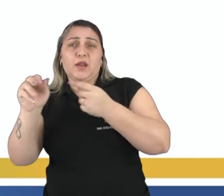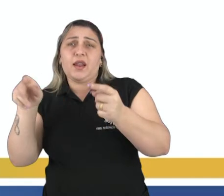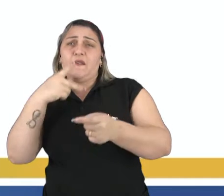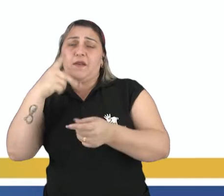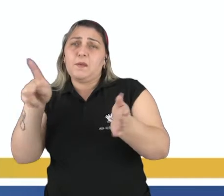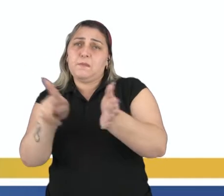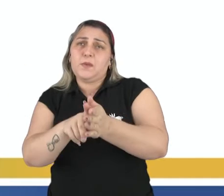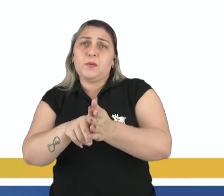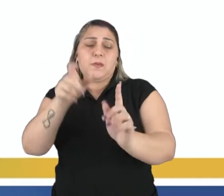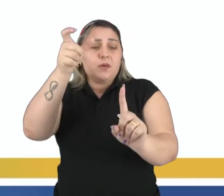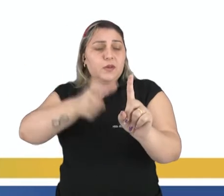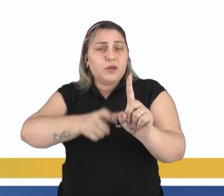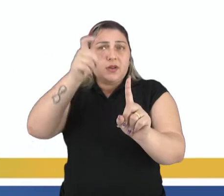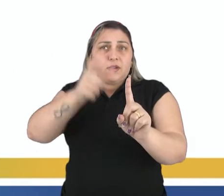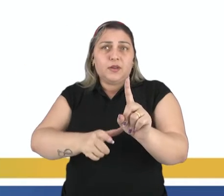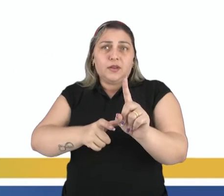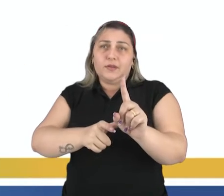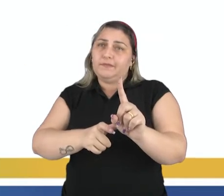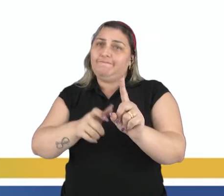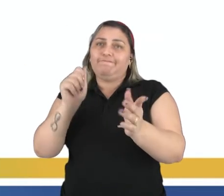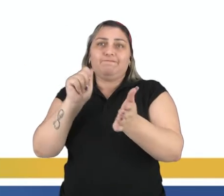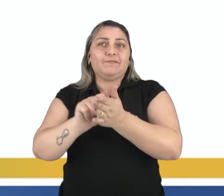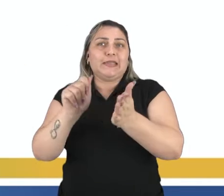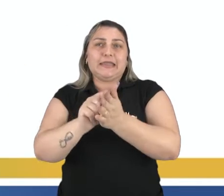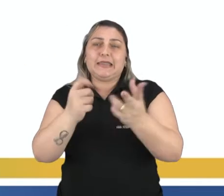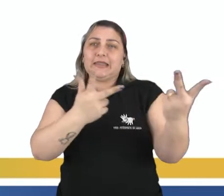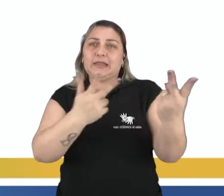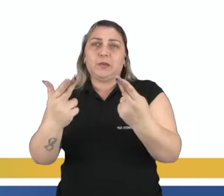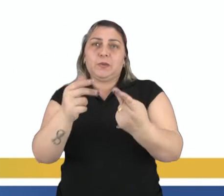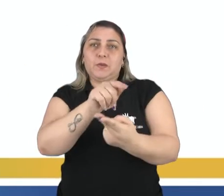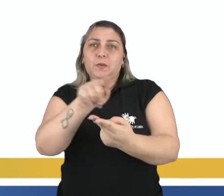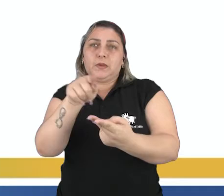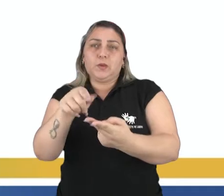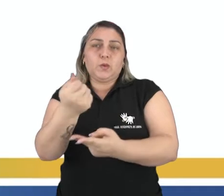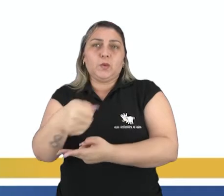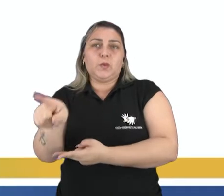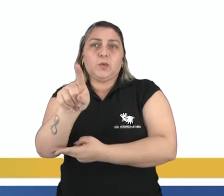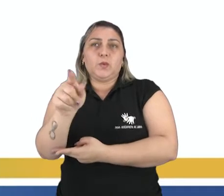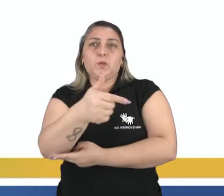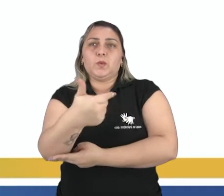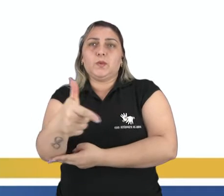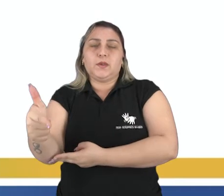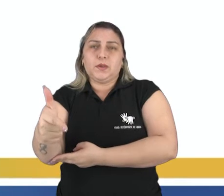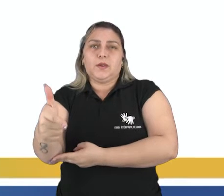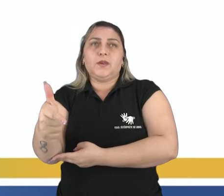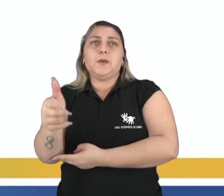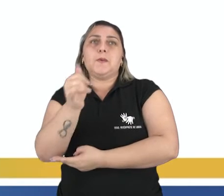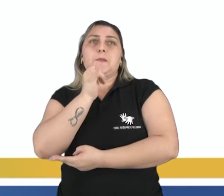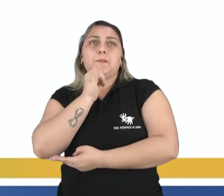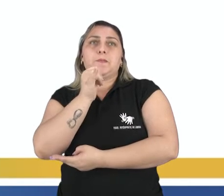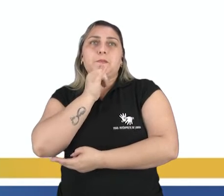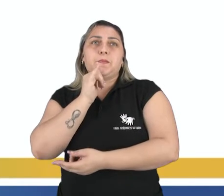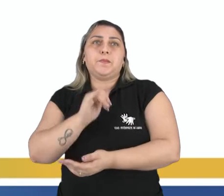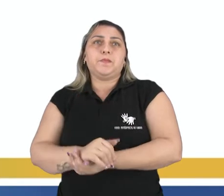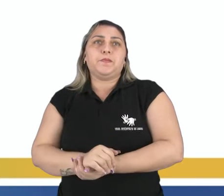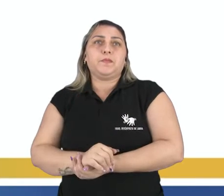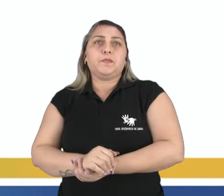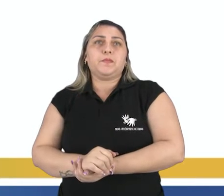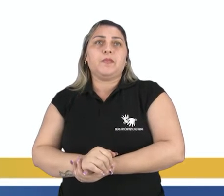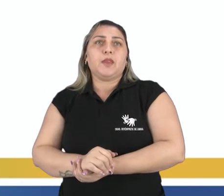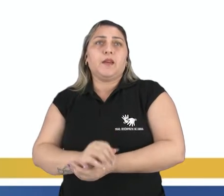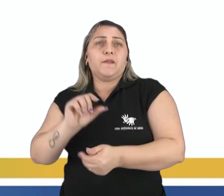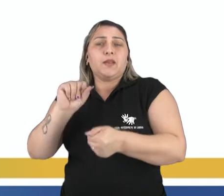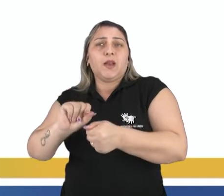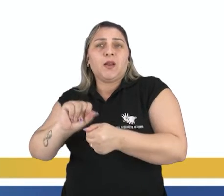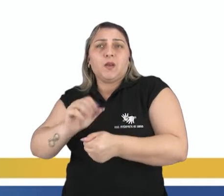personagem. As falas não estão marcadas ali por esses sinais. Então, é discurso indireto. Por exemplo, nós temos aqui, quando